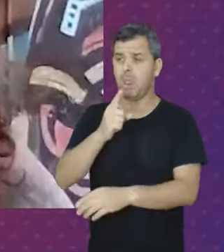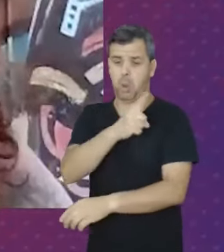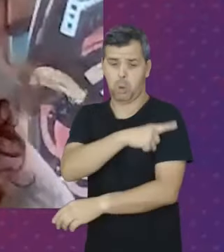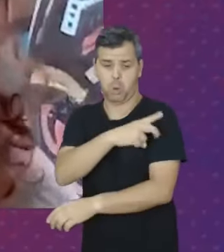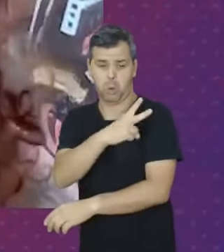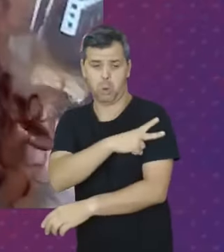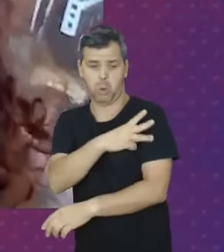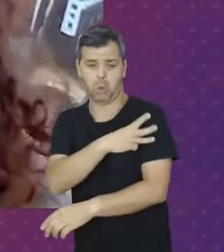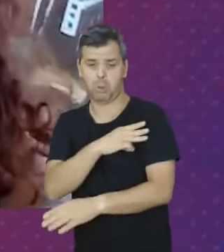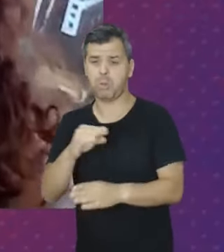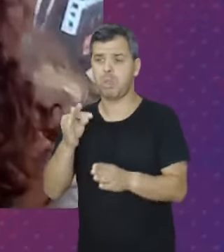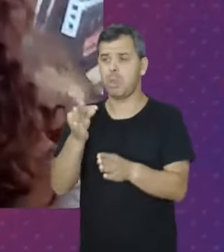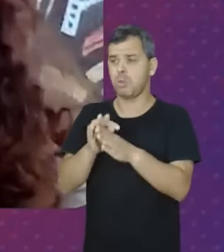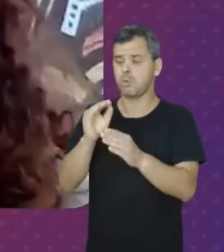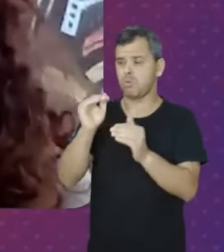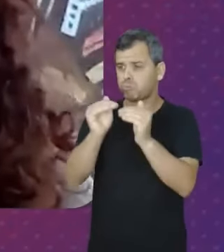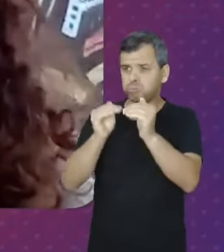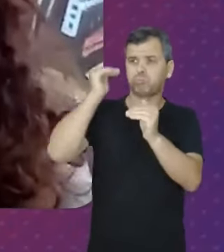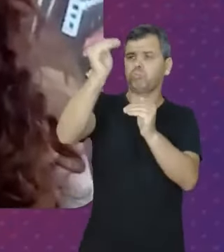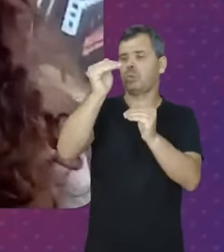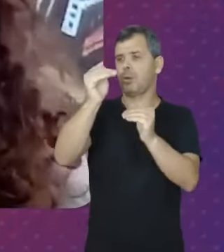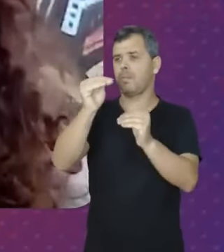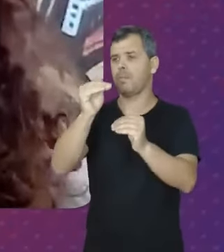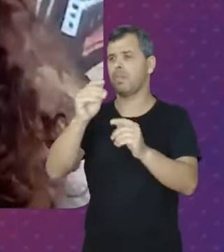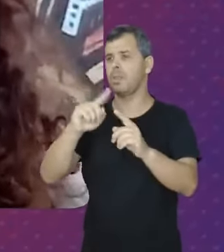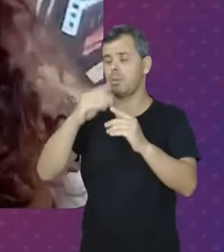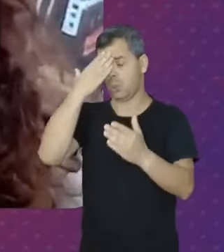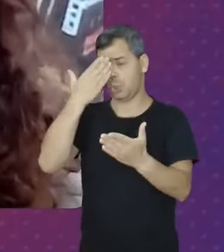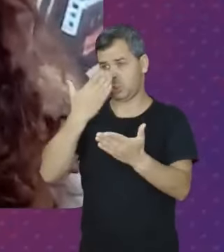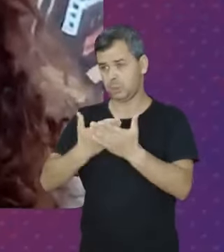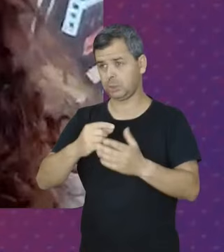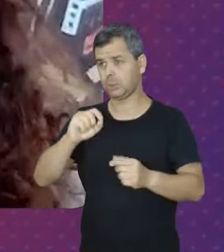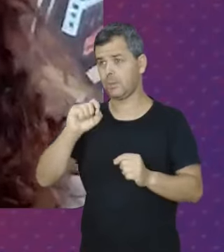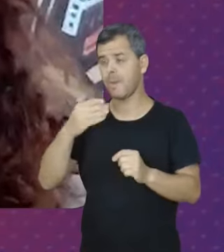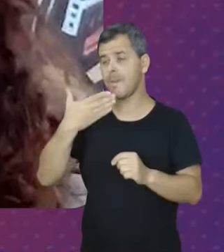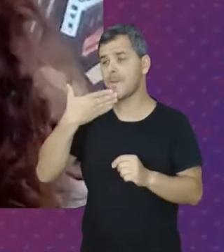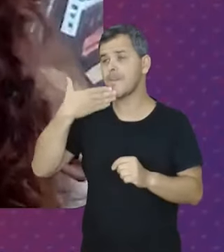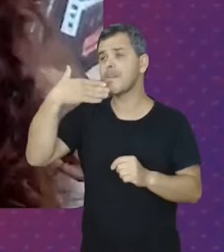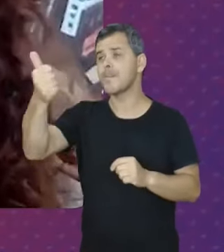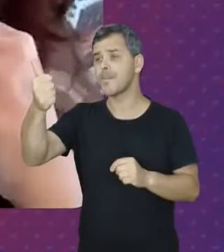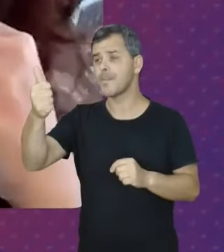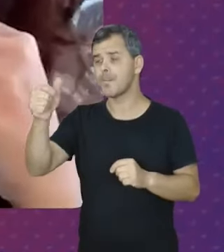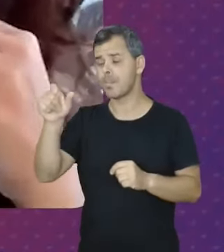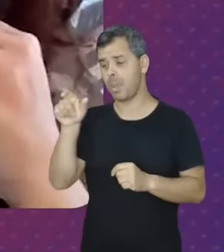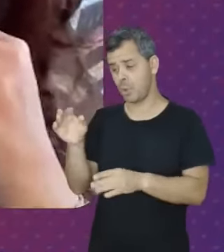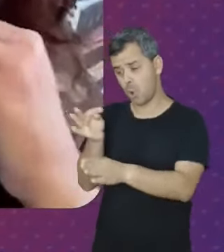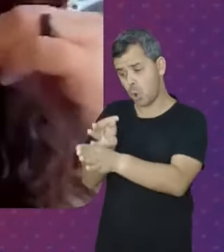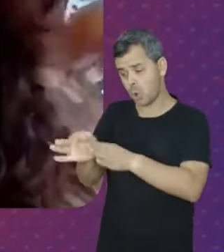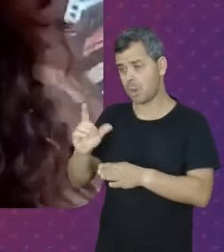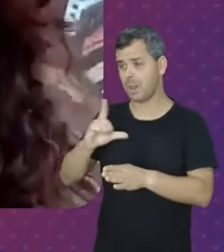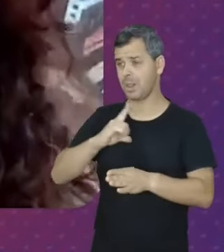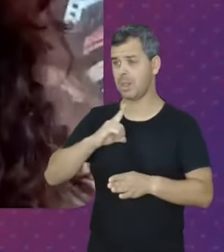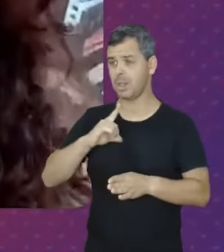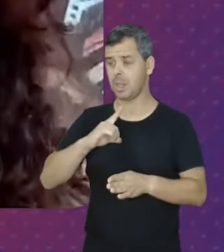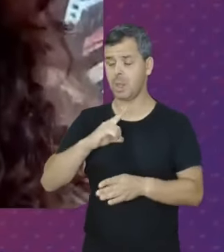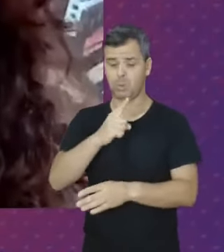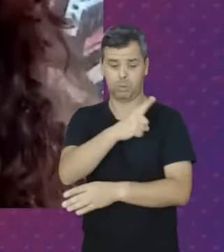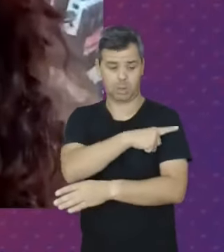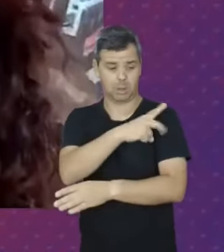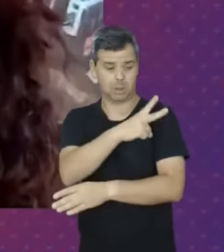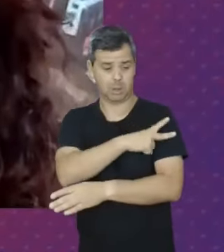ter nível superior. A gente acredita aqui que o melhor é que o conselheiro tenha ensino